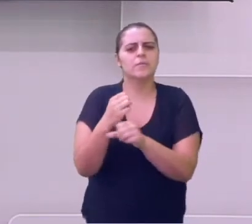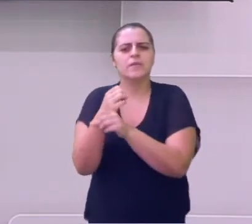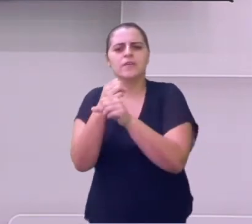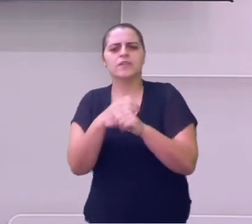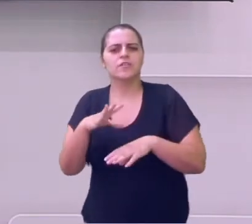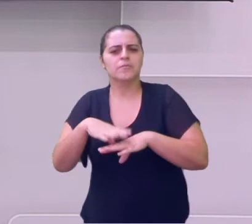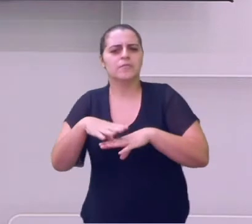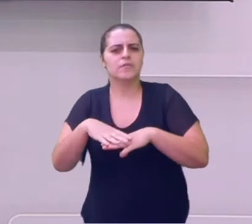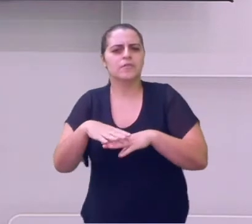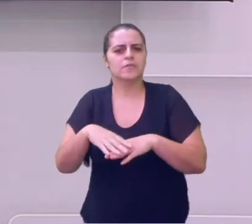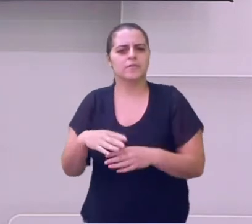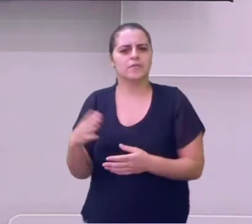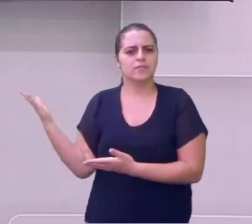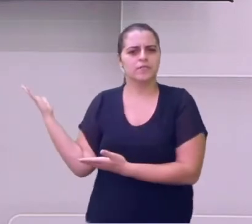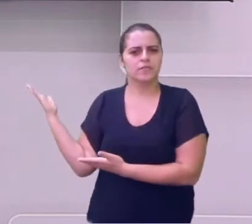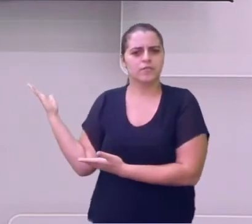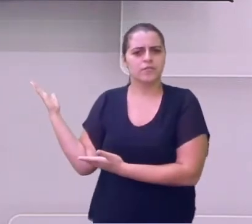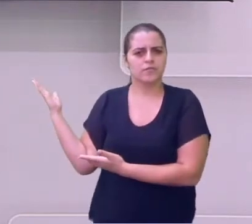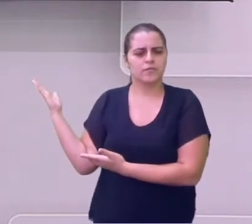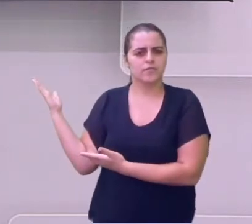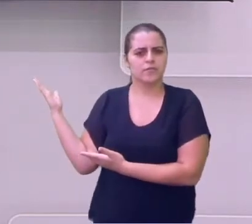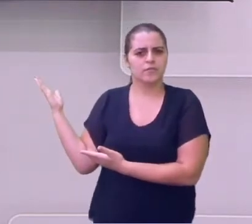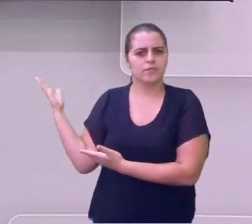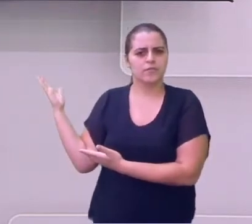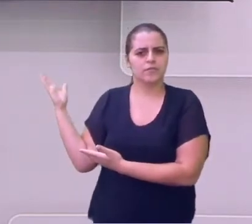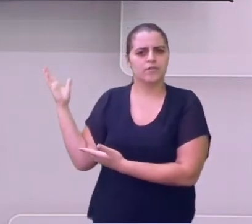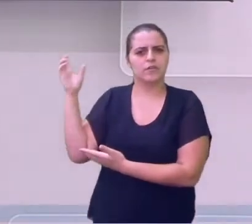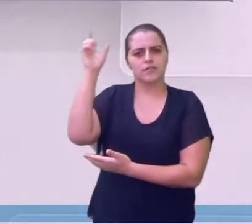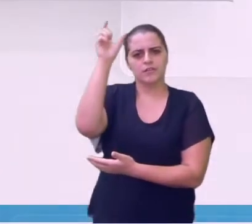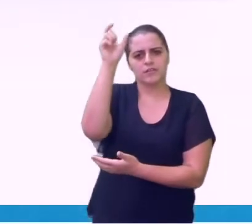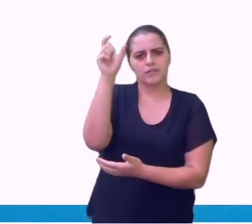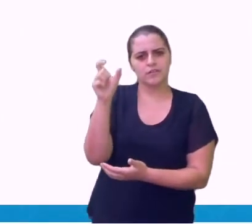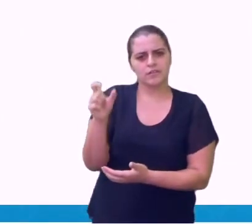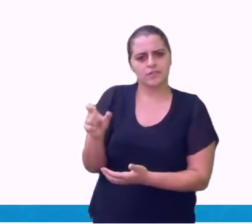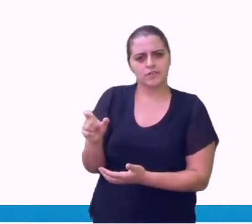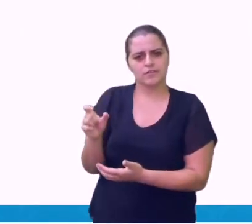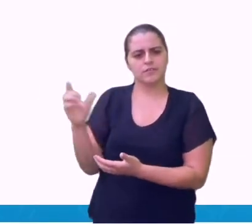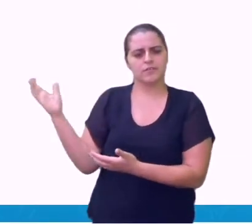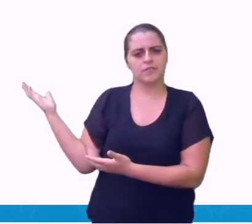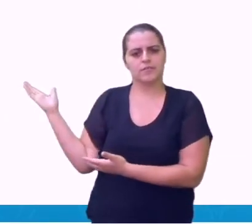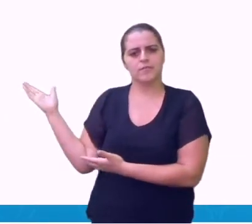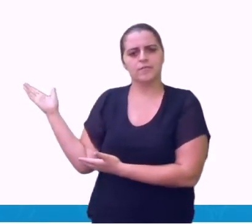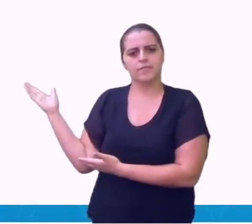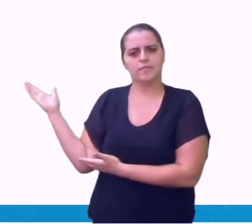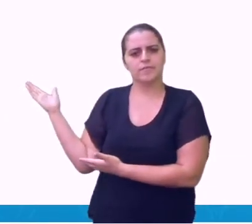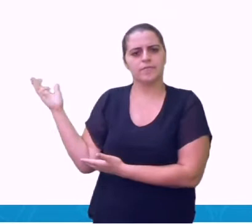matemáticas em forma de sentença matemática.